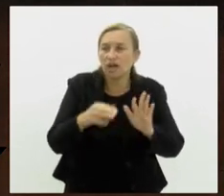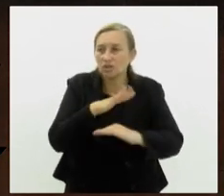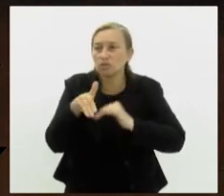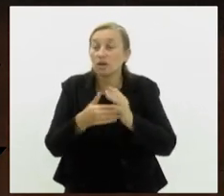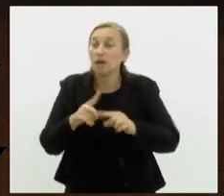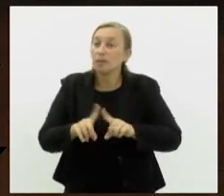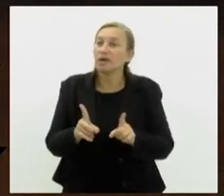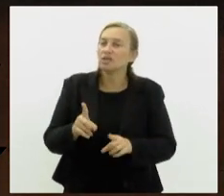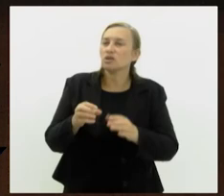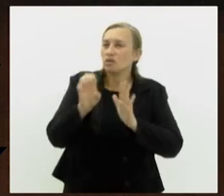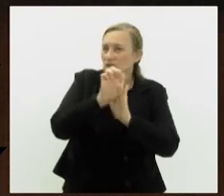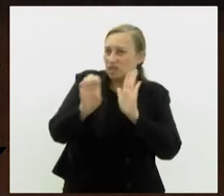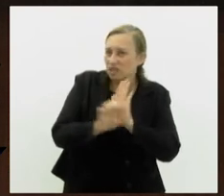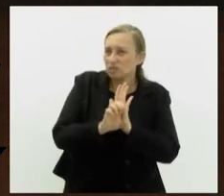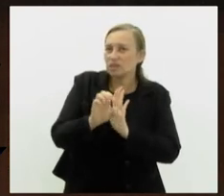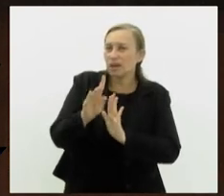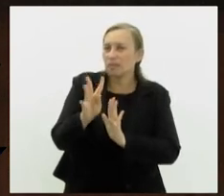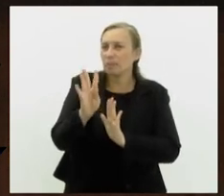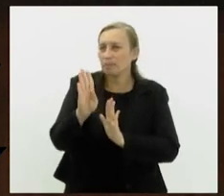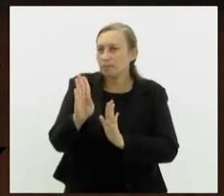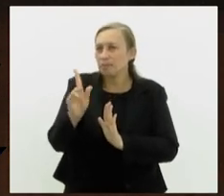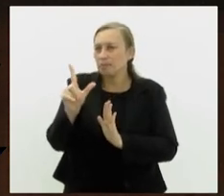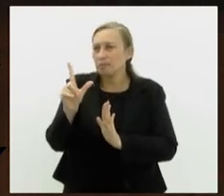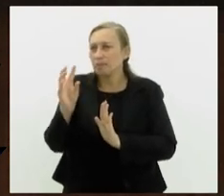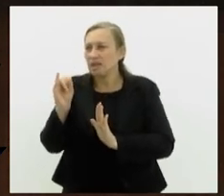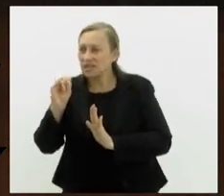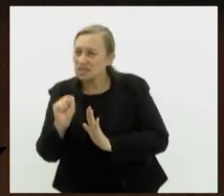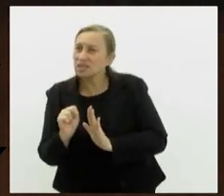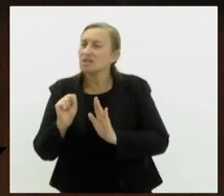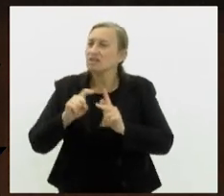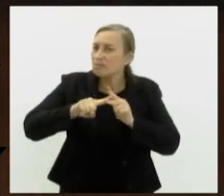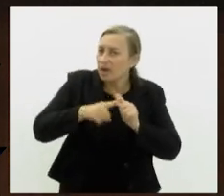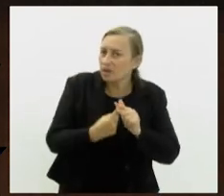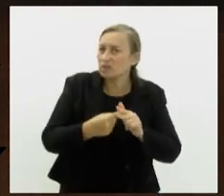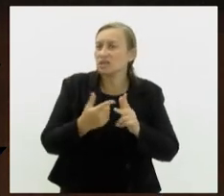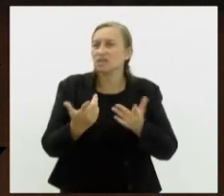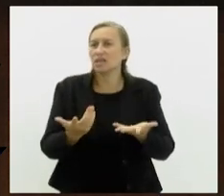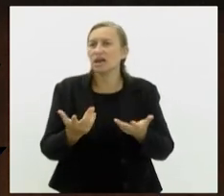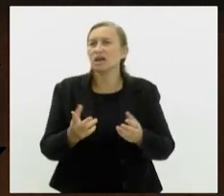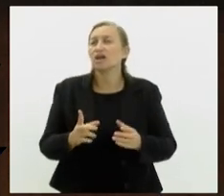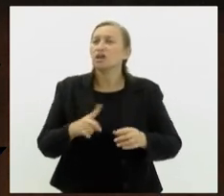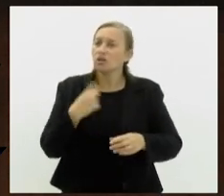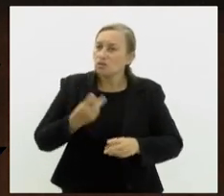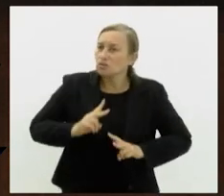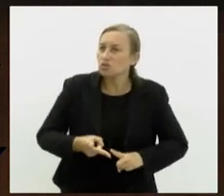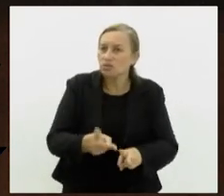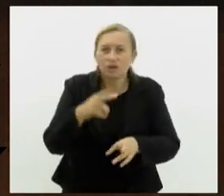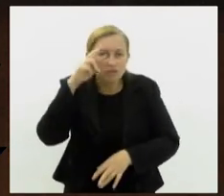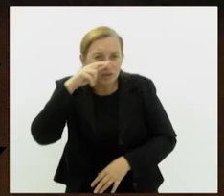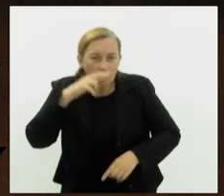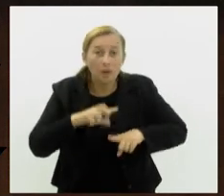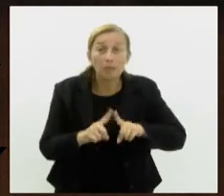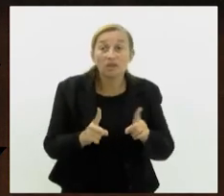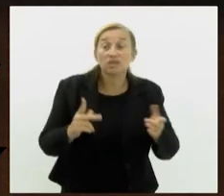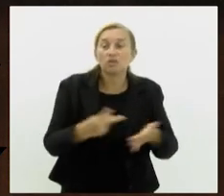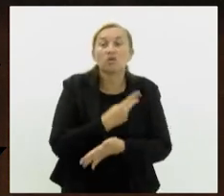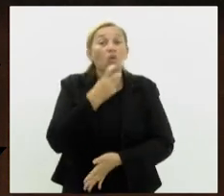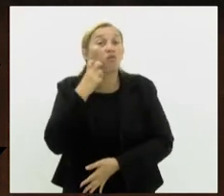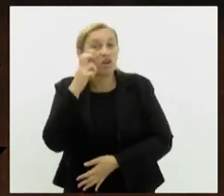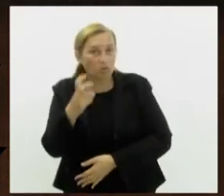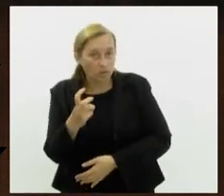Blitz vem para regular essa situação. É claro que nós continuaremos fiscalizando, mas o que está acontecendo é uma